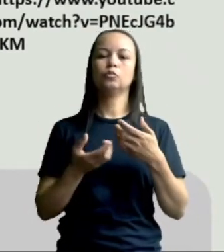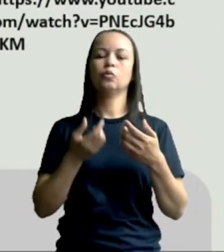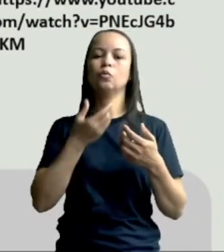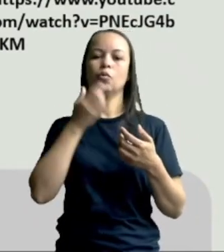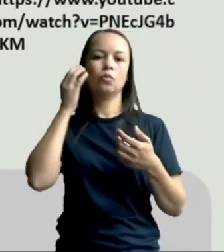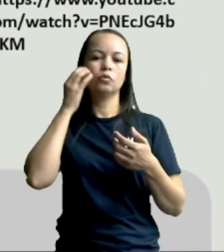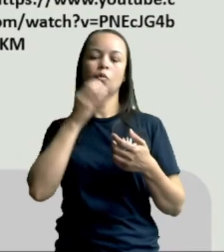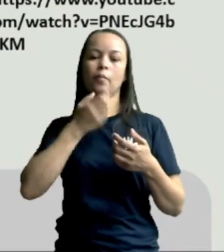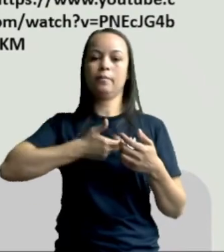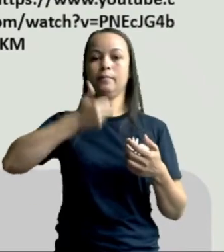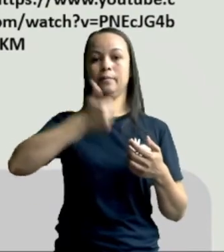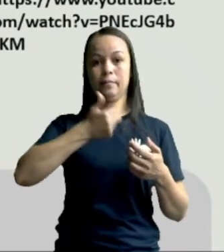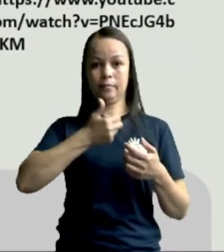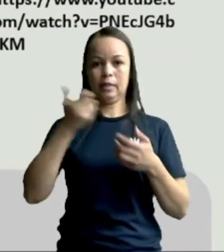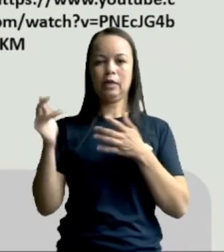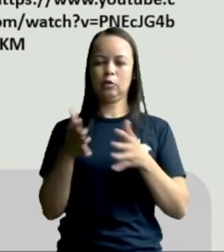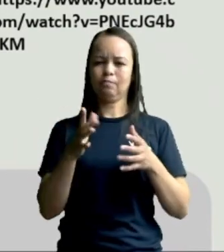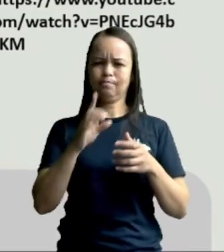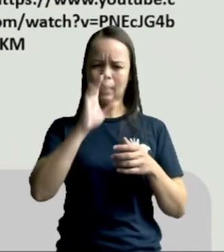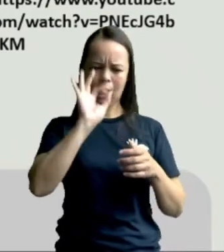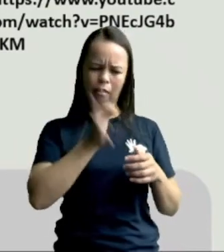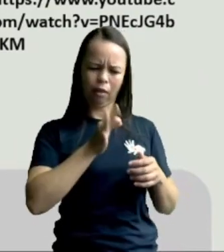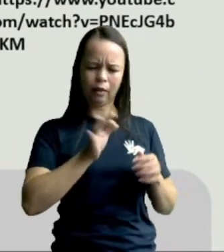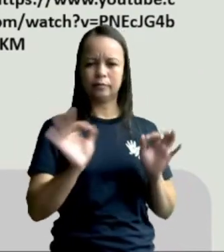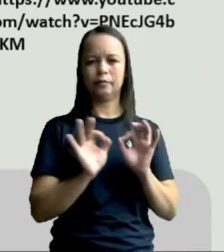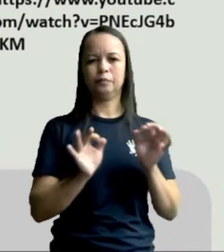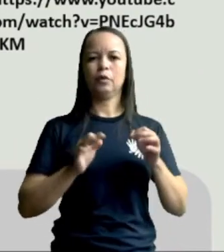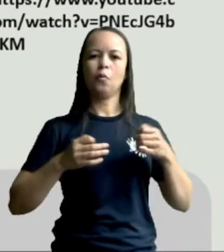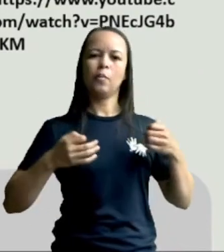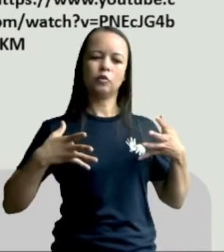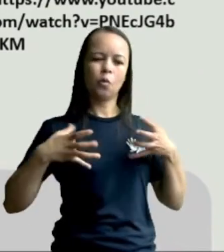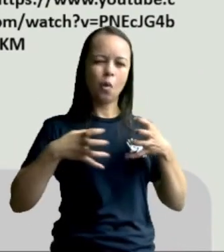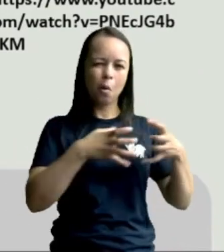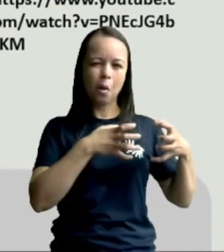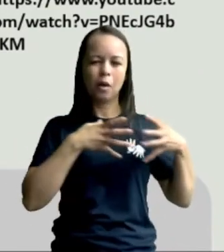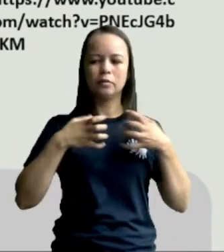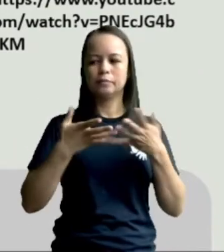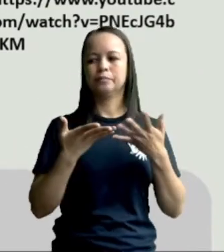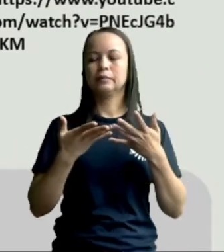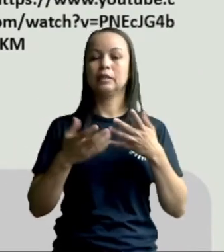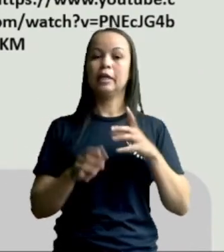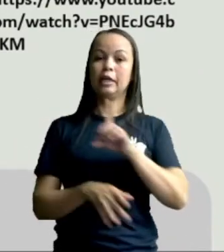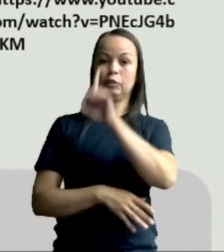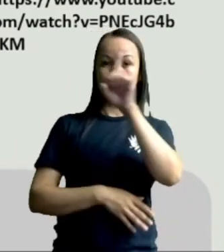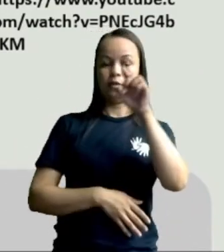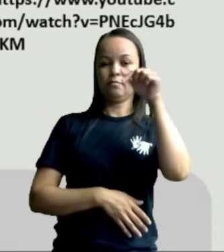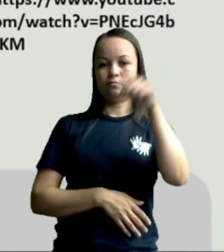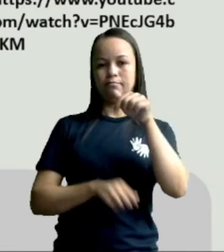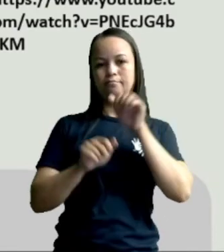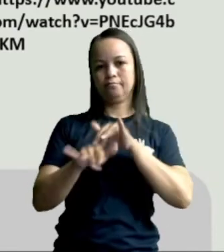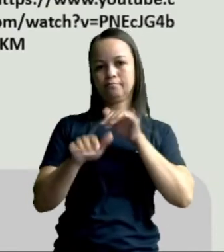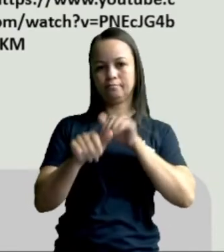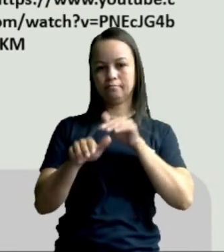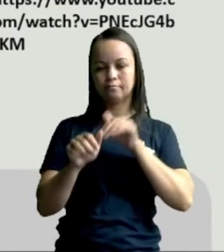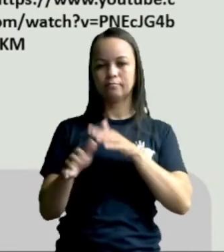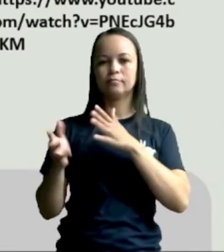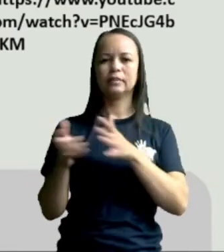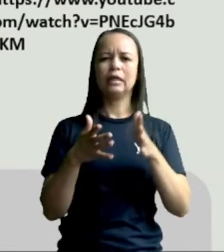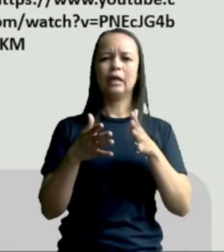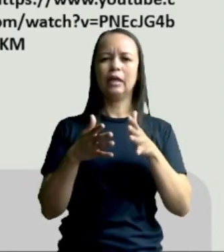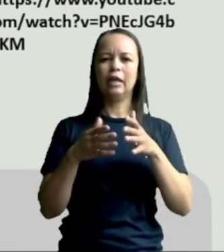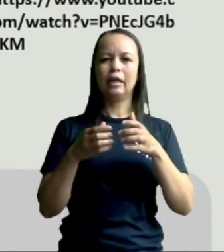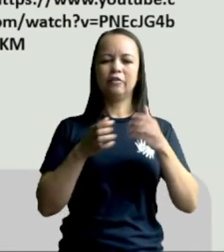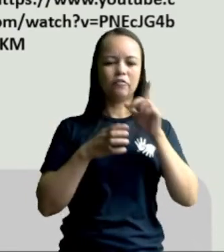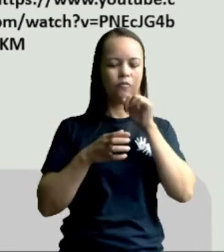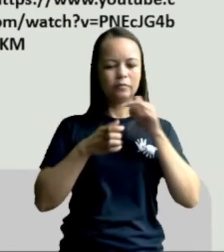achava isso certo. Então, ele começou uma luta para mudar isso. E no dia 7 de setembro, ele foi até a